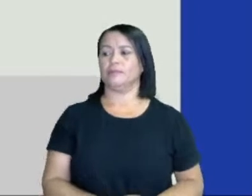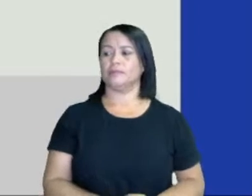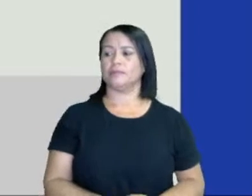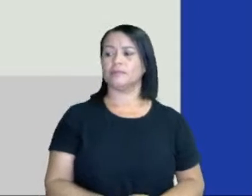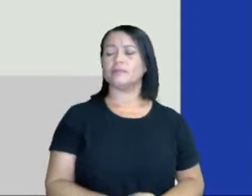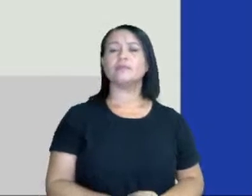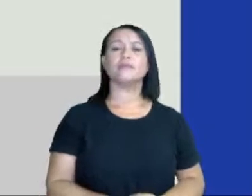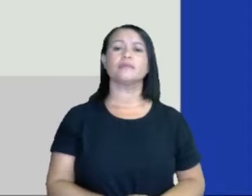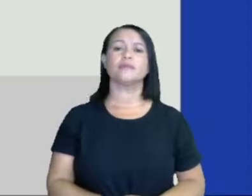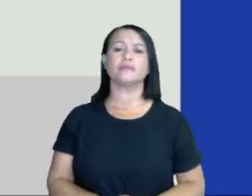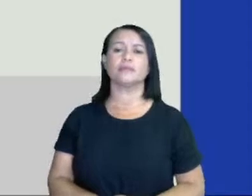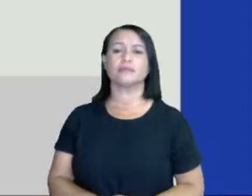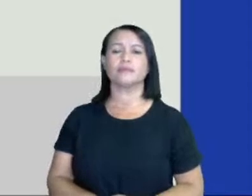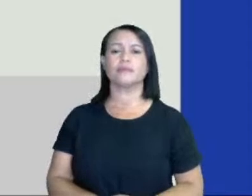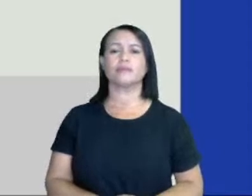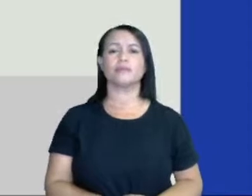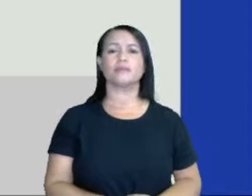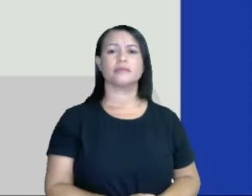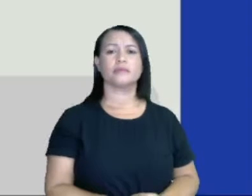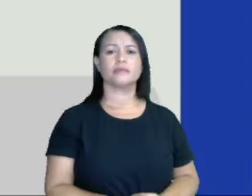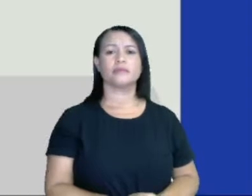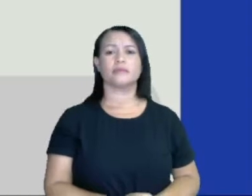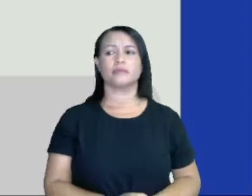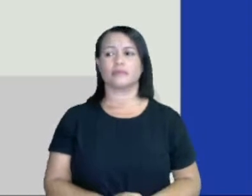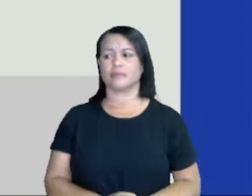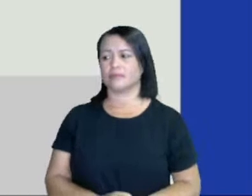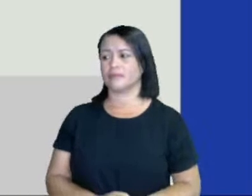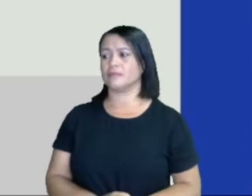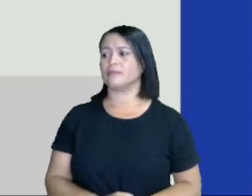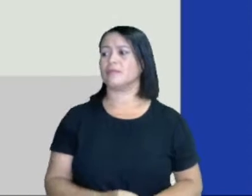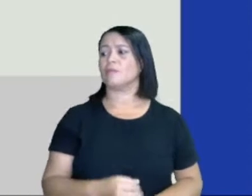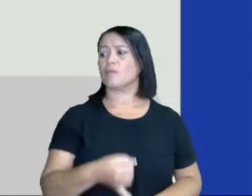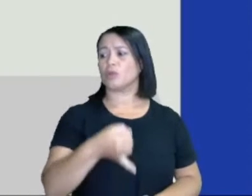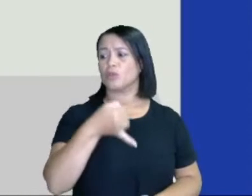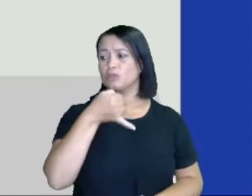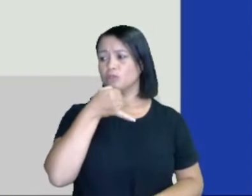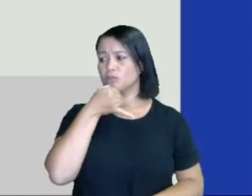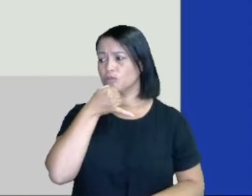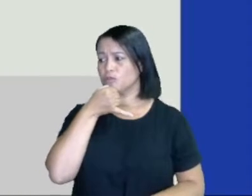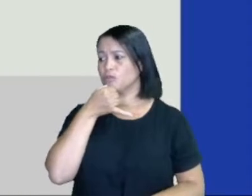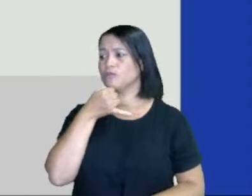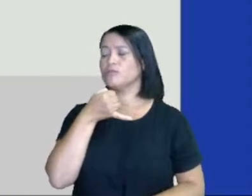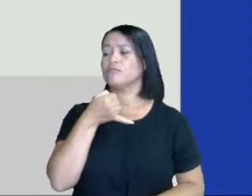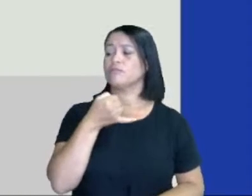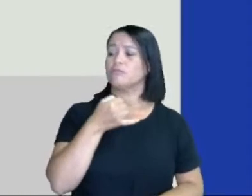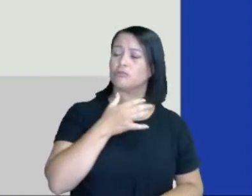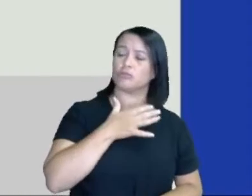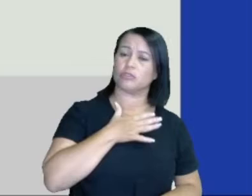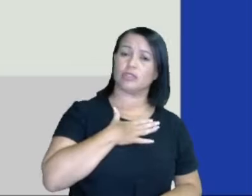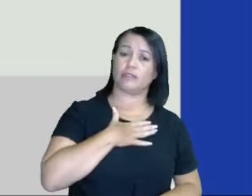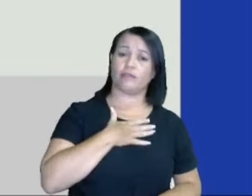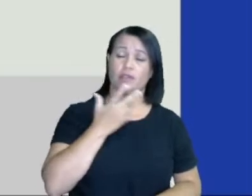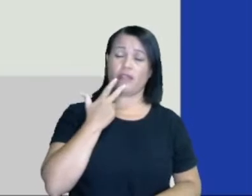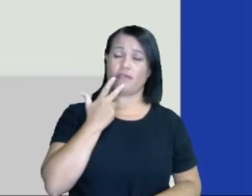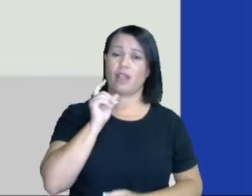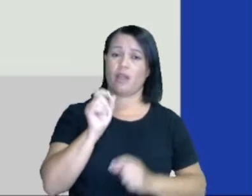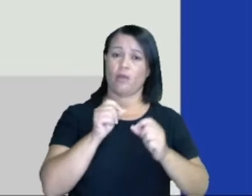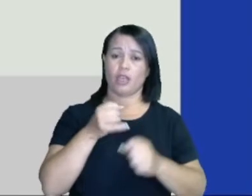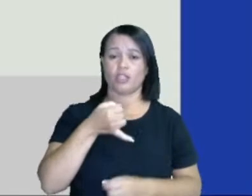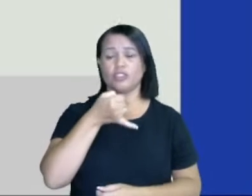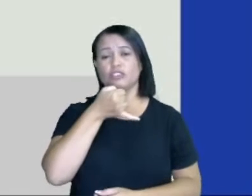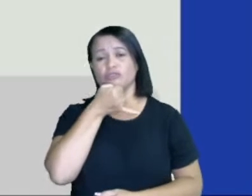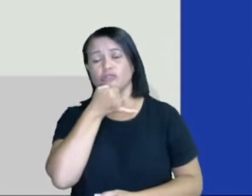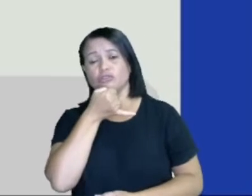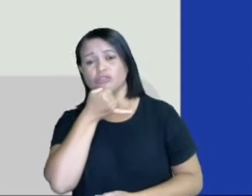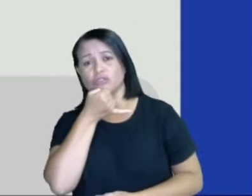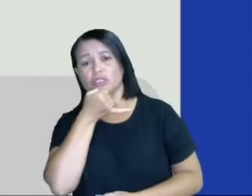Me pone triste, me entristece, me aflige, quando a gente quer falar de